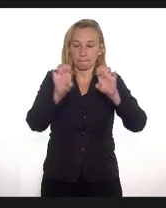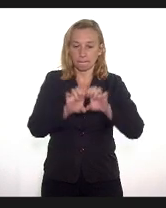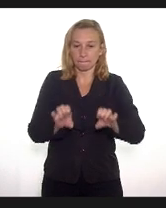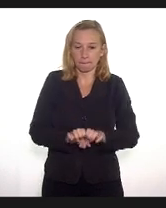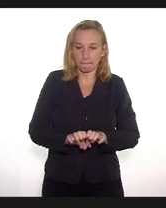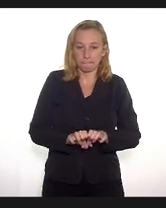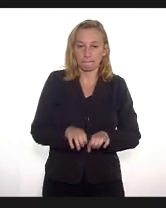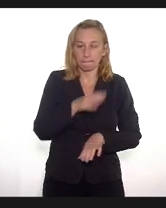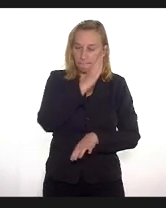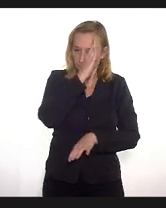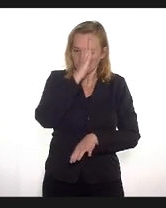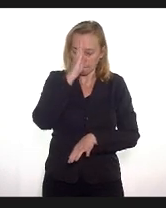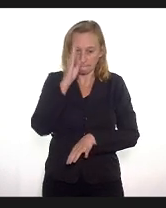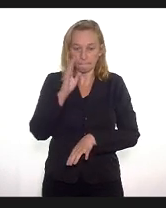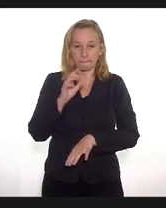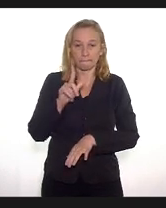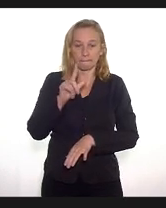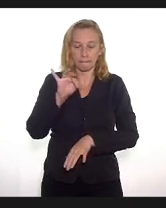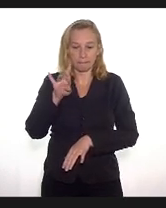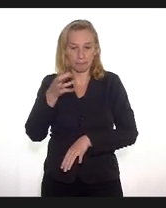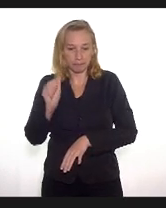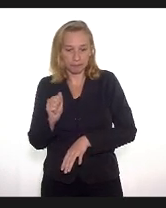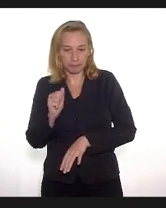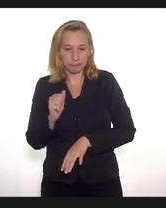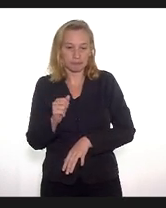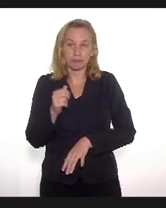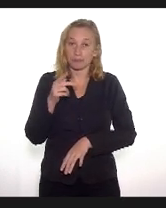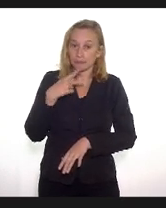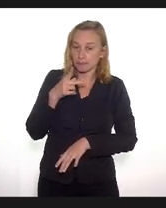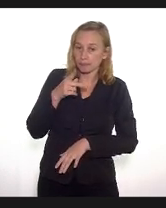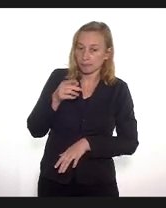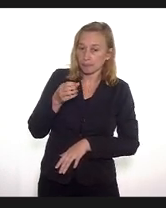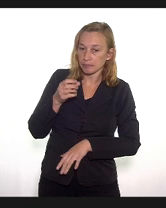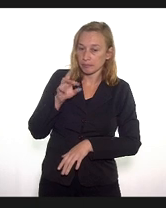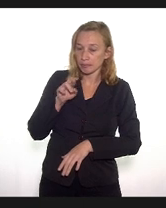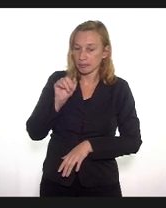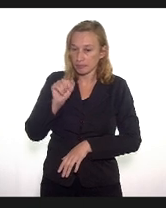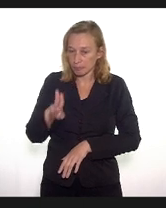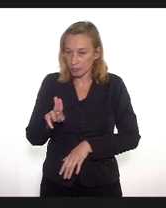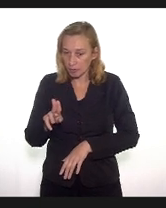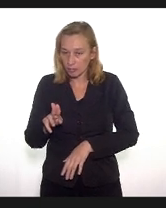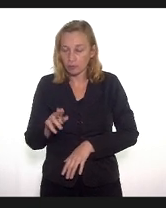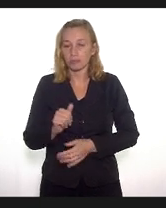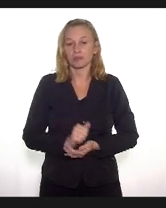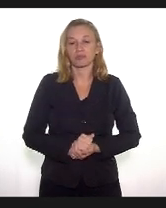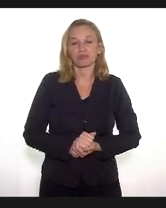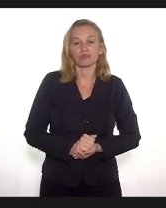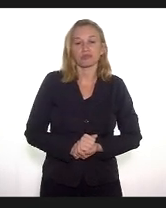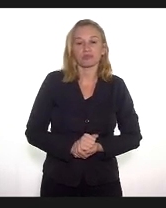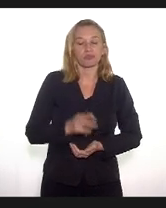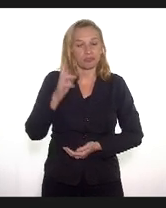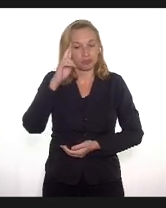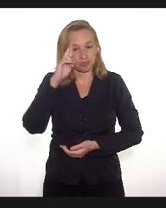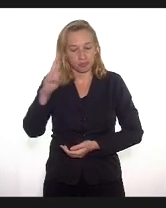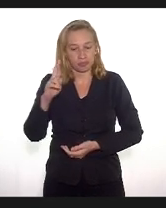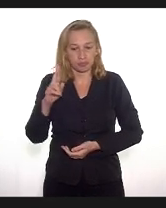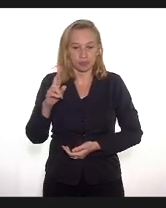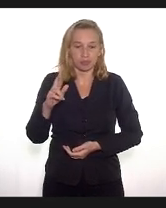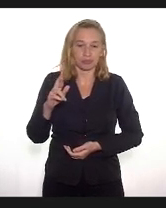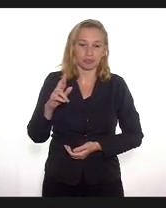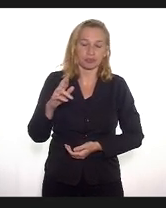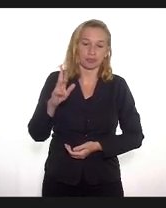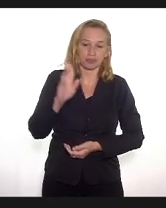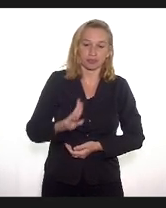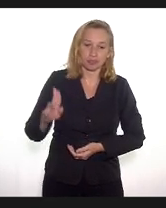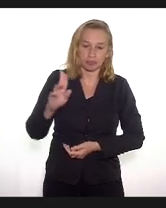muito bem colocado aqui pelo Raul Palácio, nosso magnífico reitor da Universidade